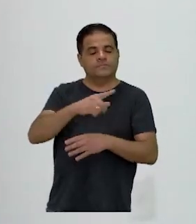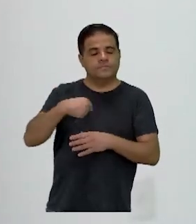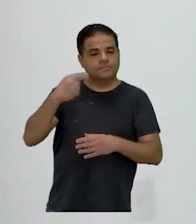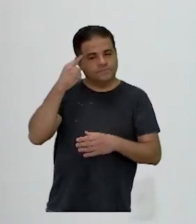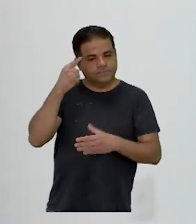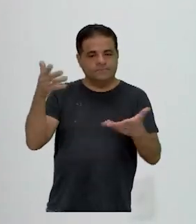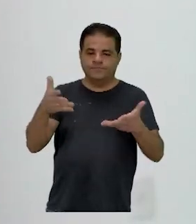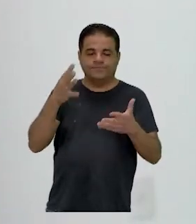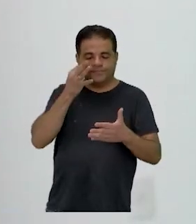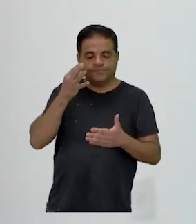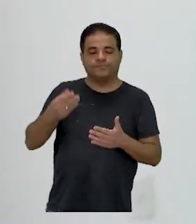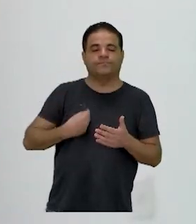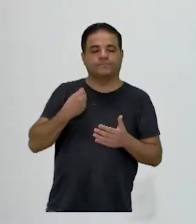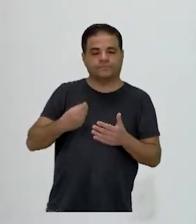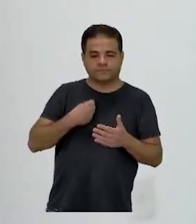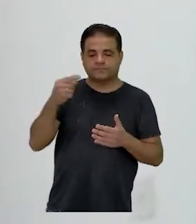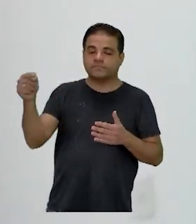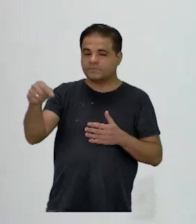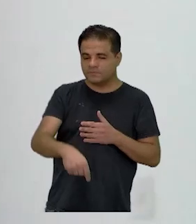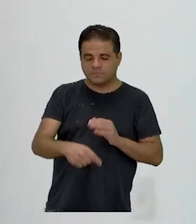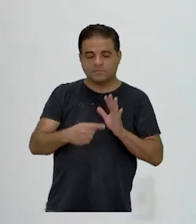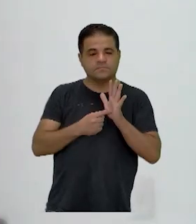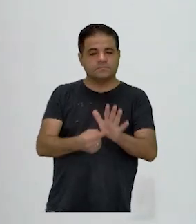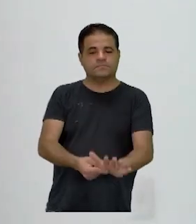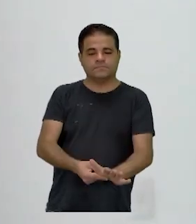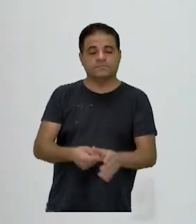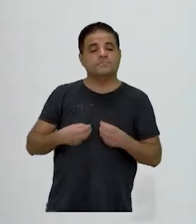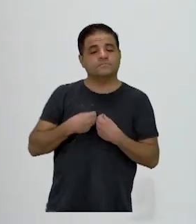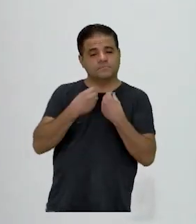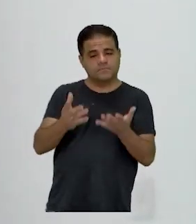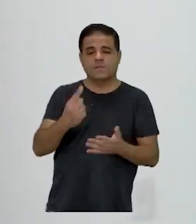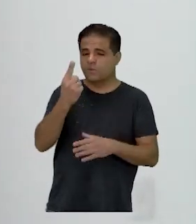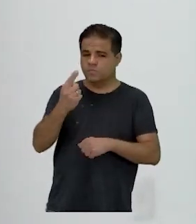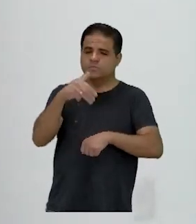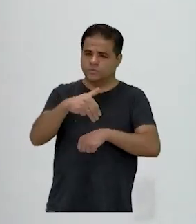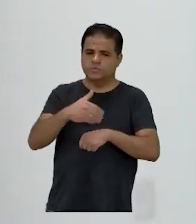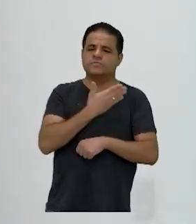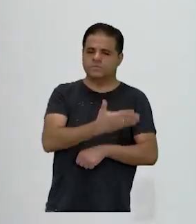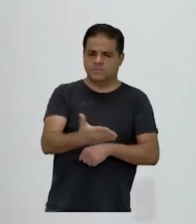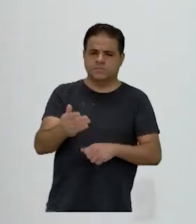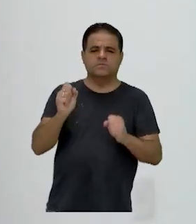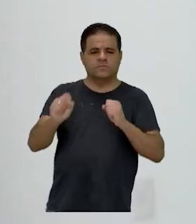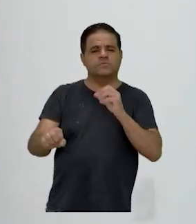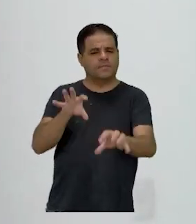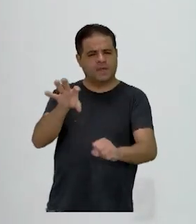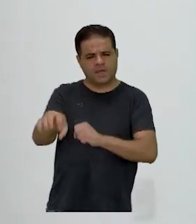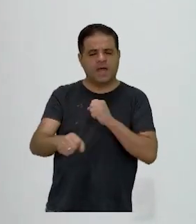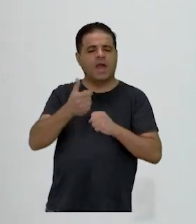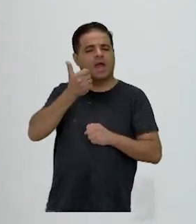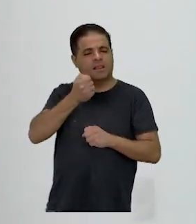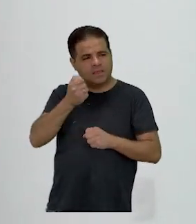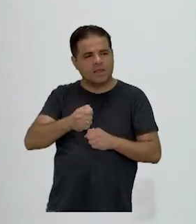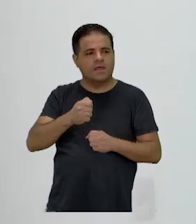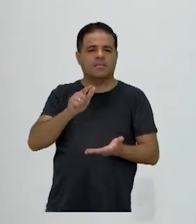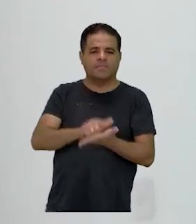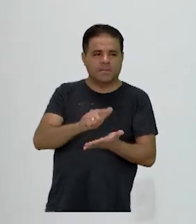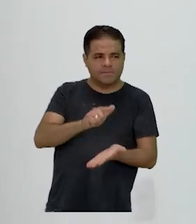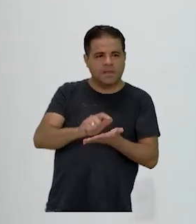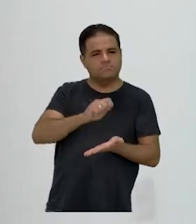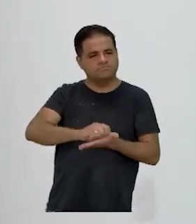Bom dia, professores e professoras. Eu sou a professora Michele Borges e estarei junto com a professora Maria Inês aqui com